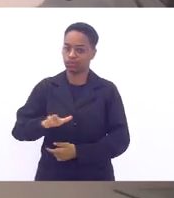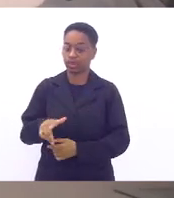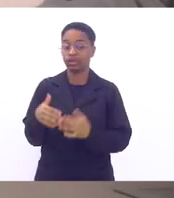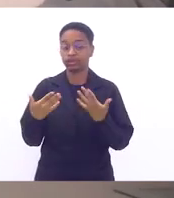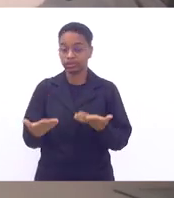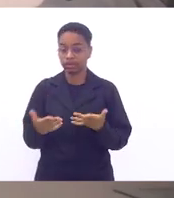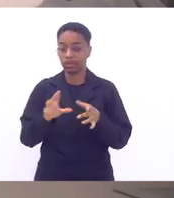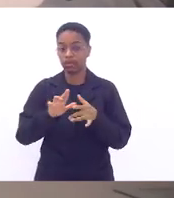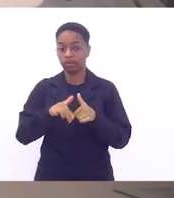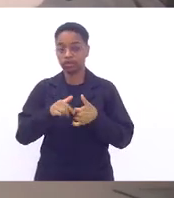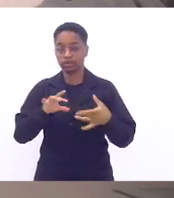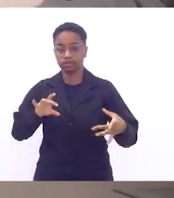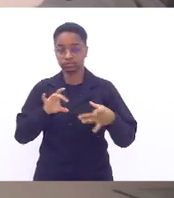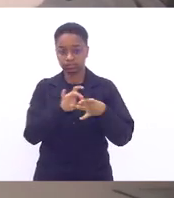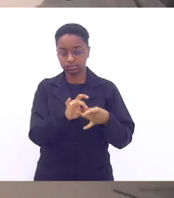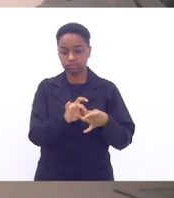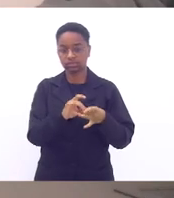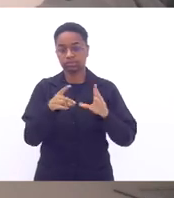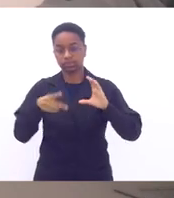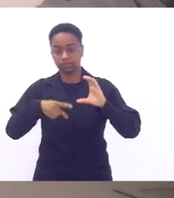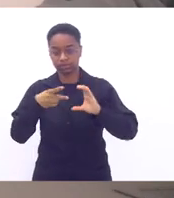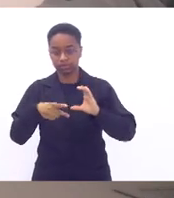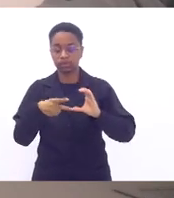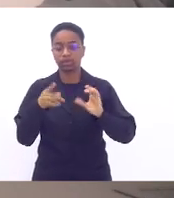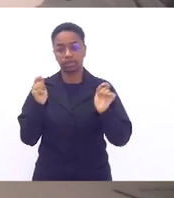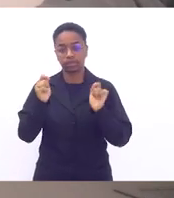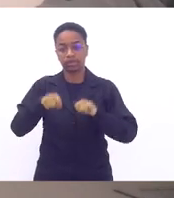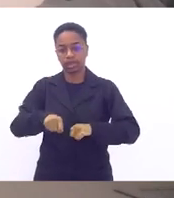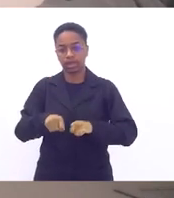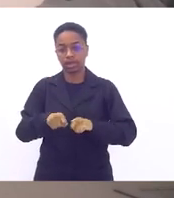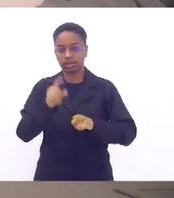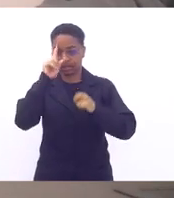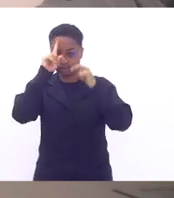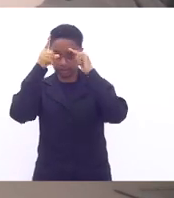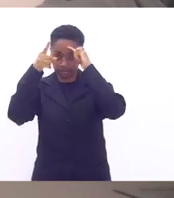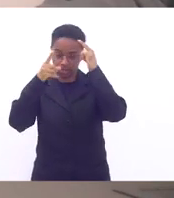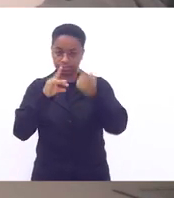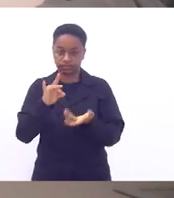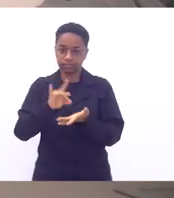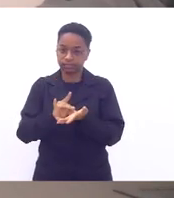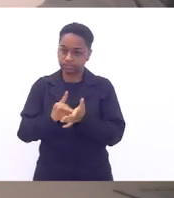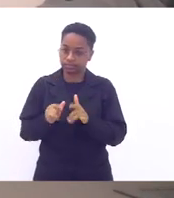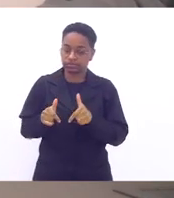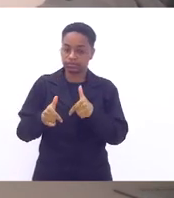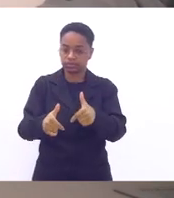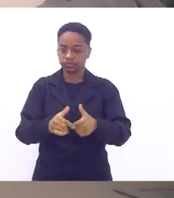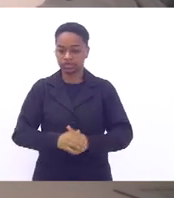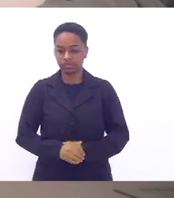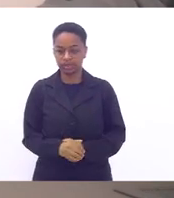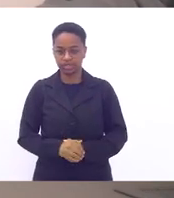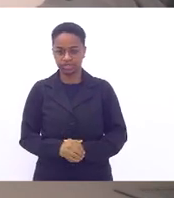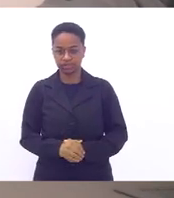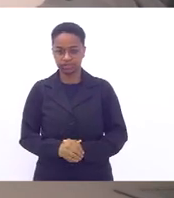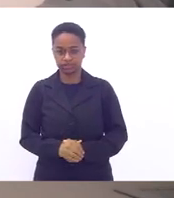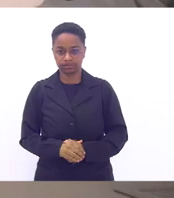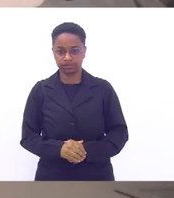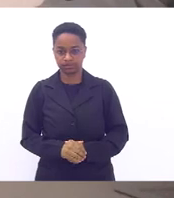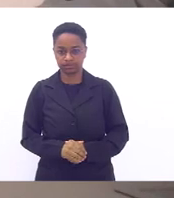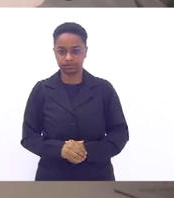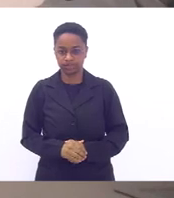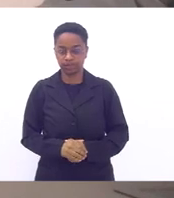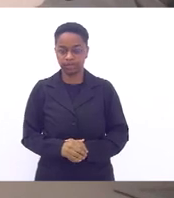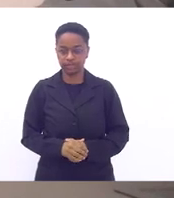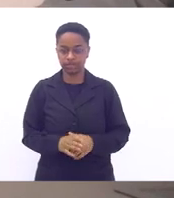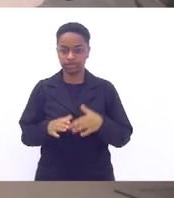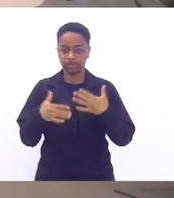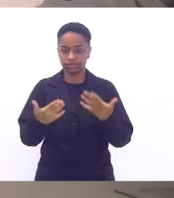desse convênio com as câmaras municipais poderia fazer com que essa ideia dele possa ser aplicada lá então dessas duas mil